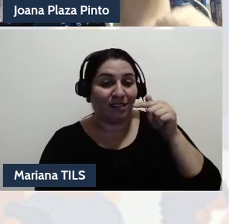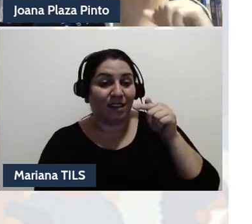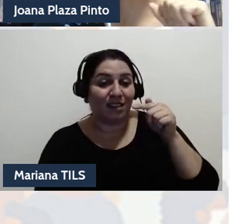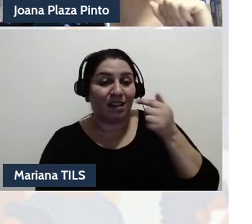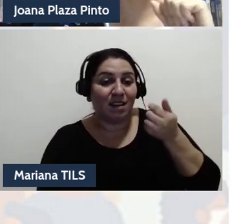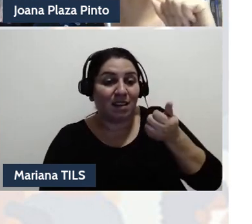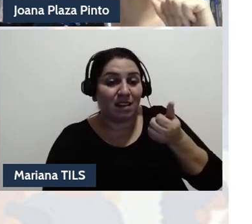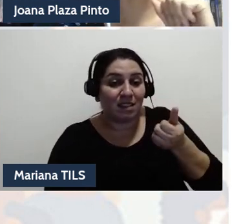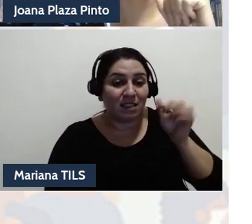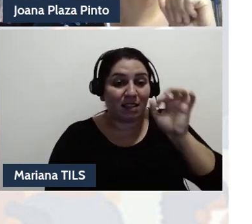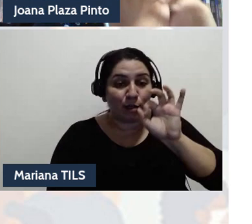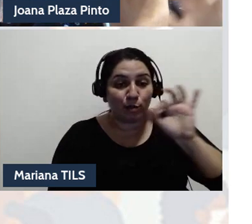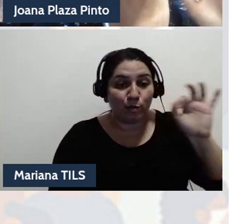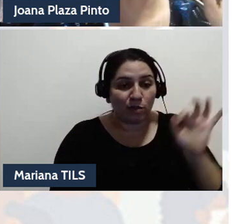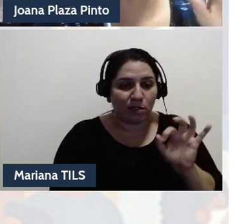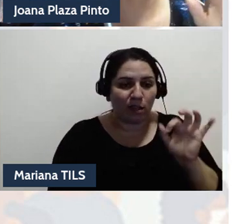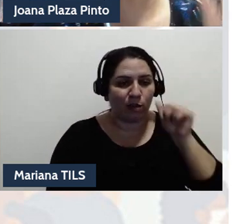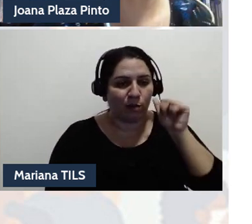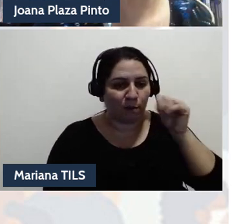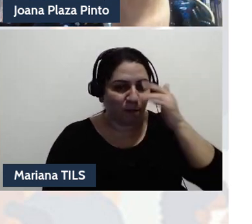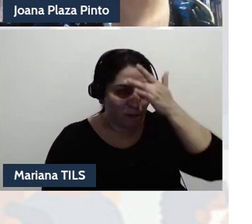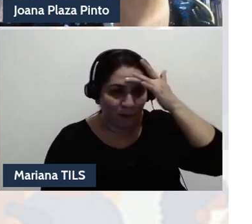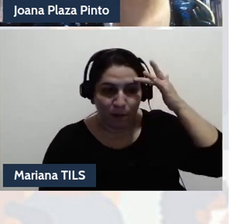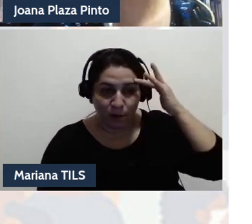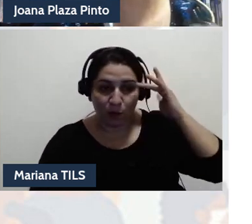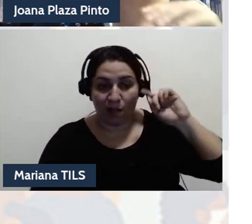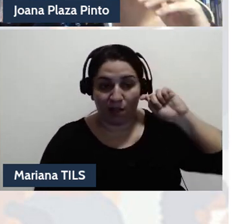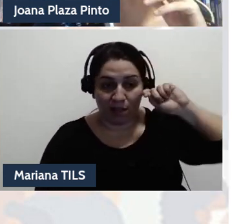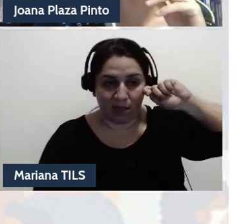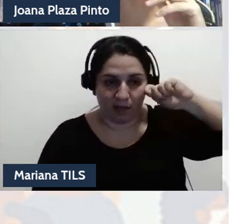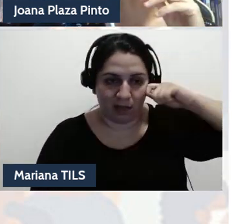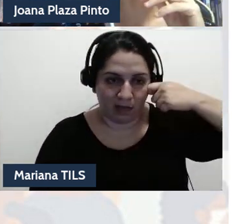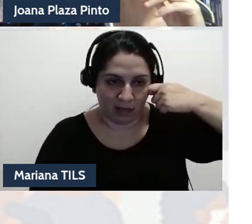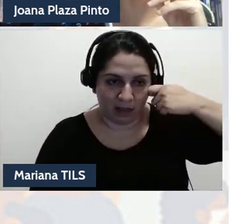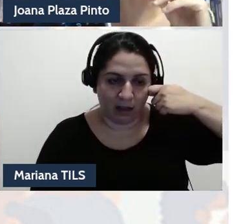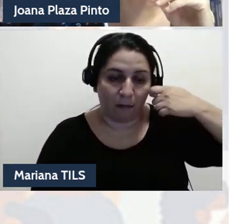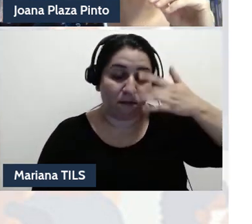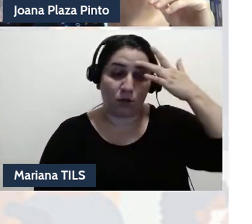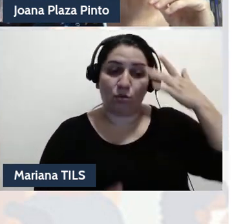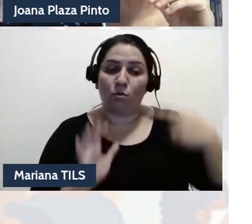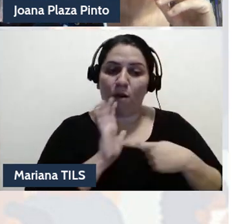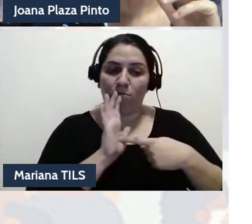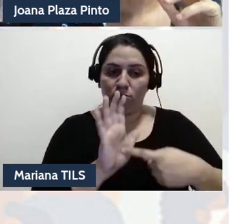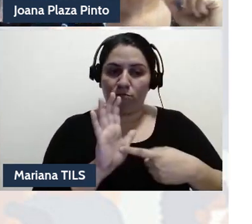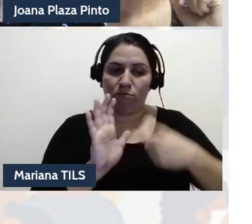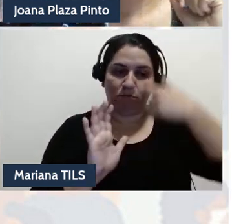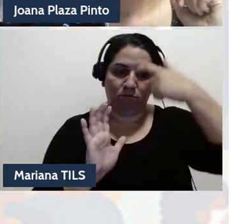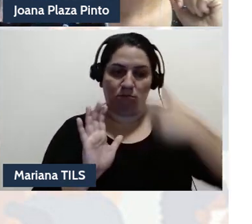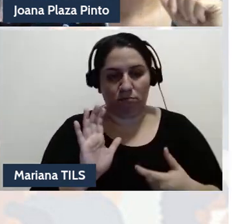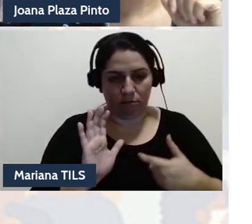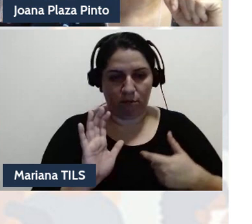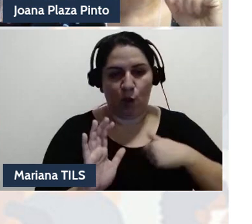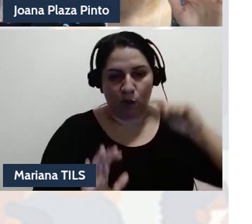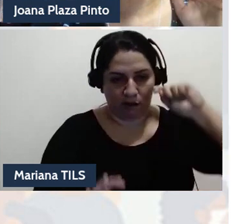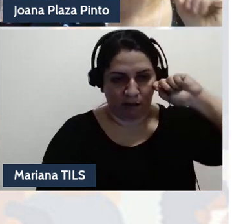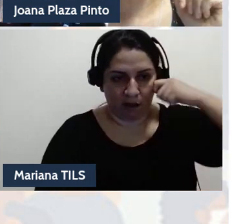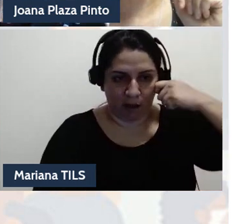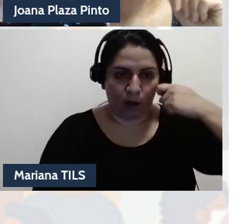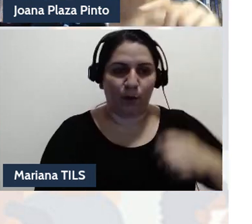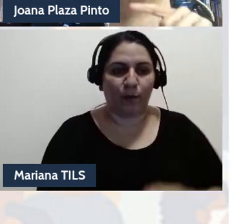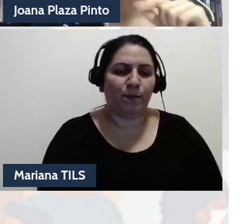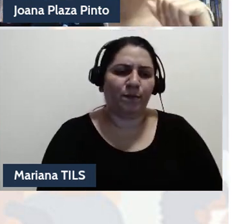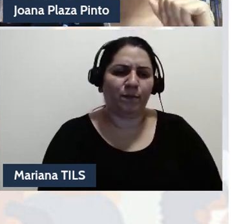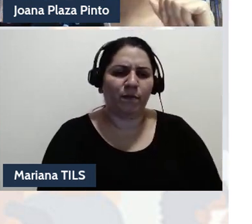76% de pessoas negras respondentes. Isso é autodeclarado, tá, gente? Aí, o